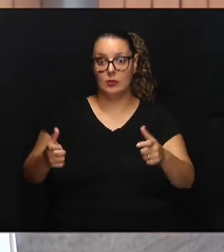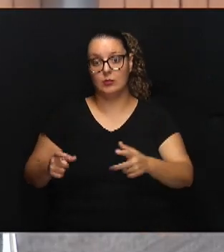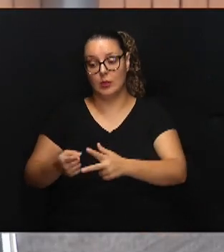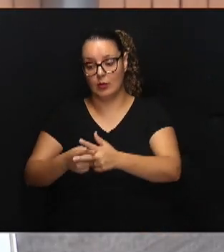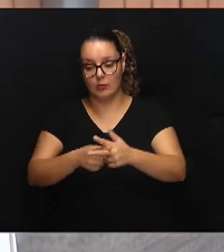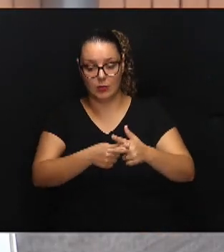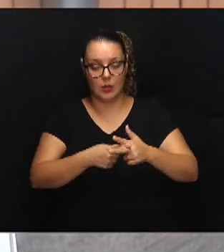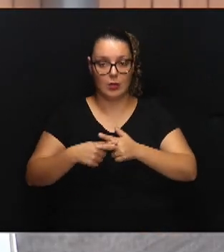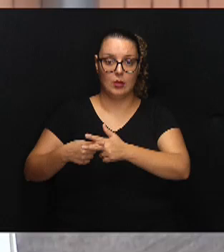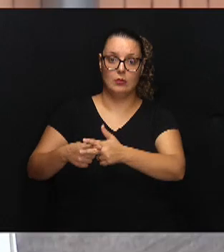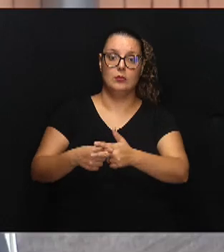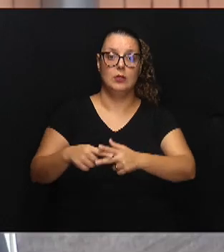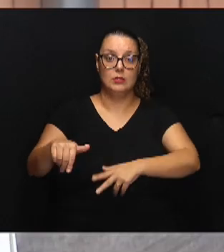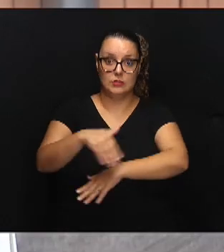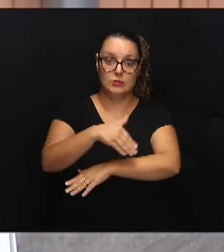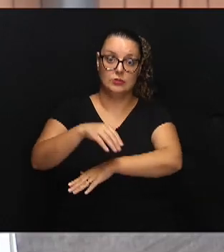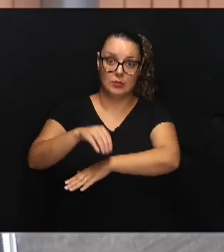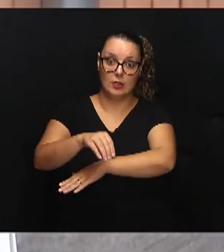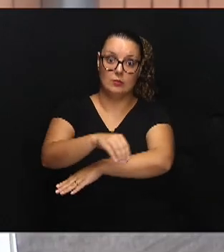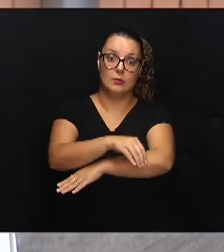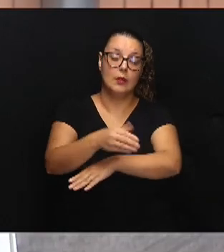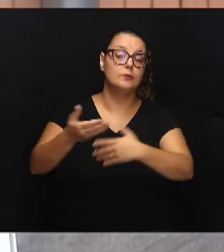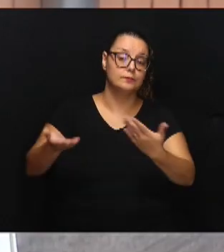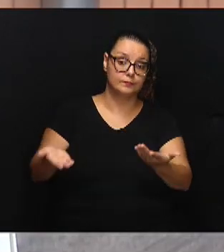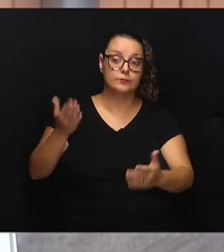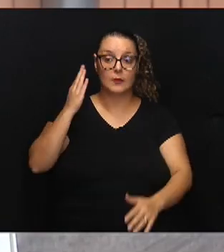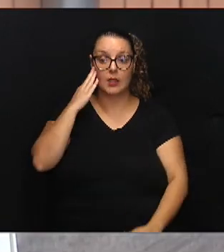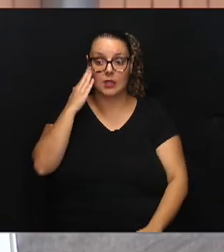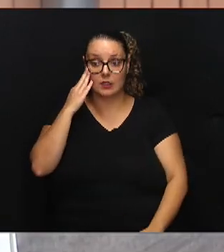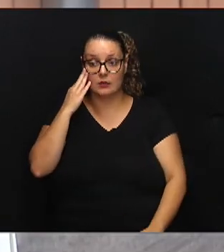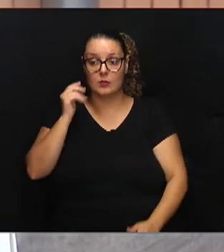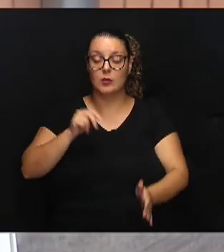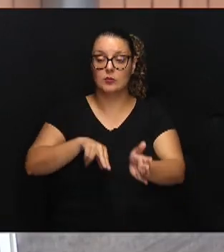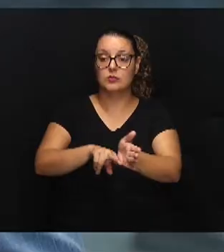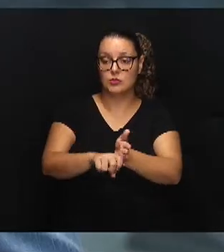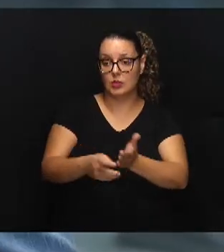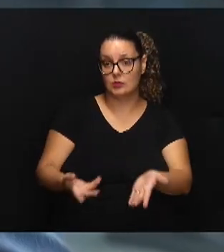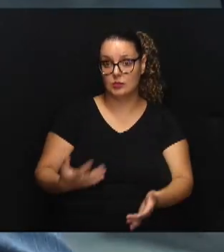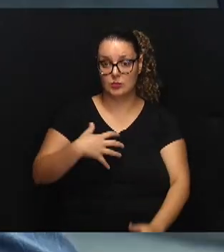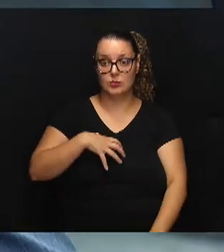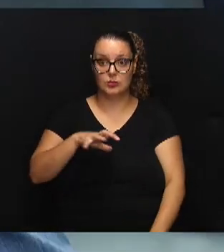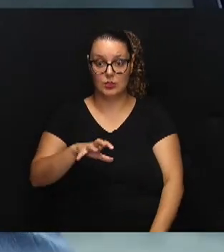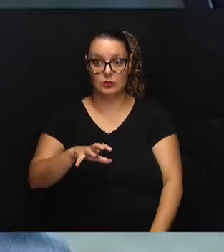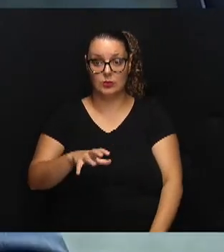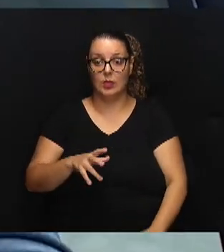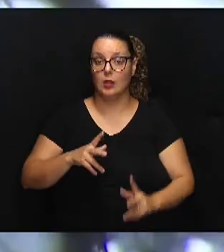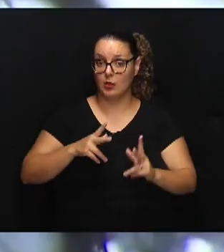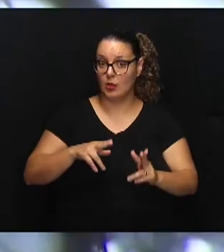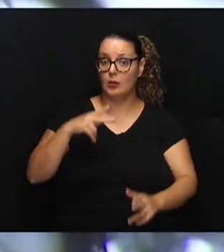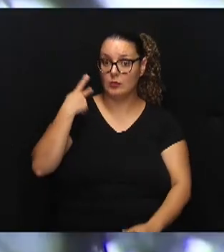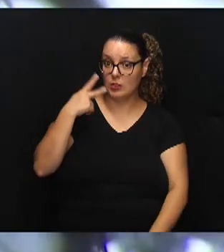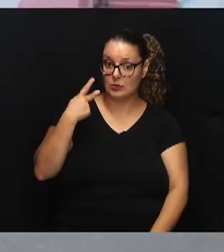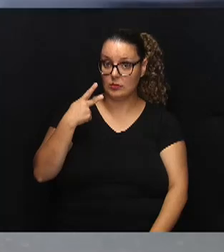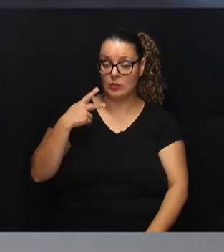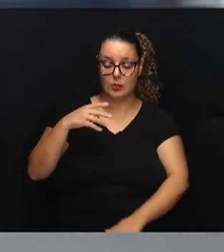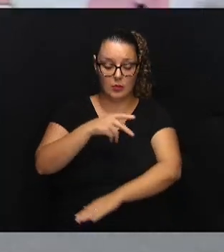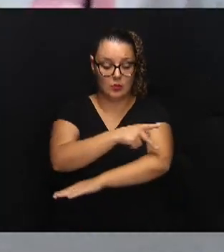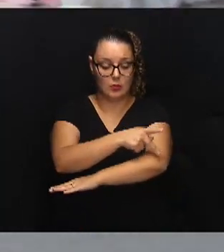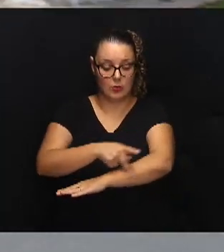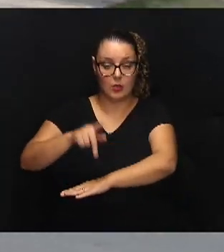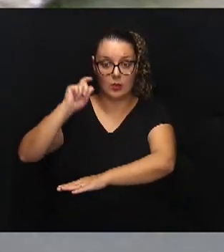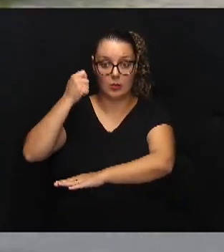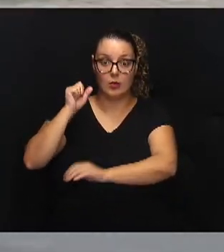manutenção das ruas de paralelepípedo, enfim, saber traçar um diagnóstico da situação. Para o parlamentar, o asfaltamento